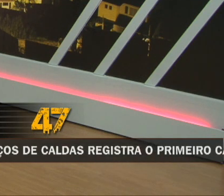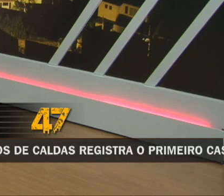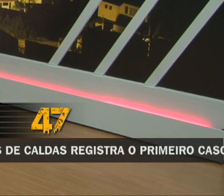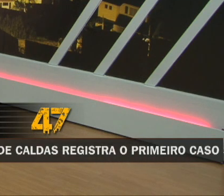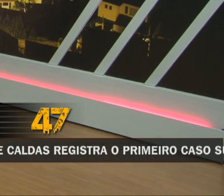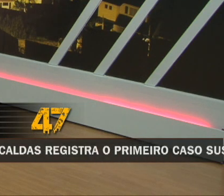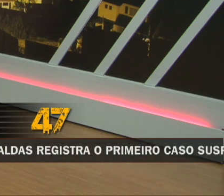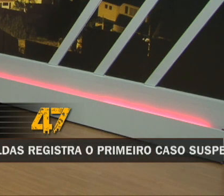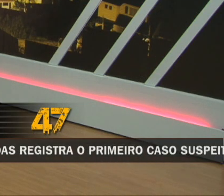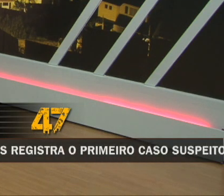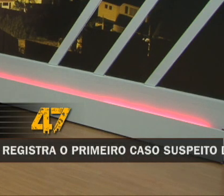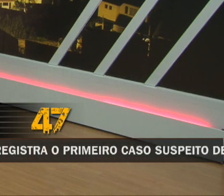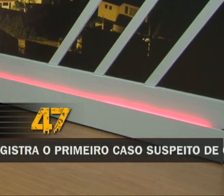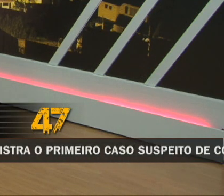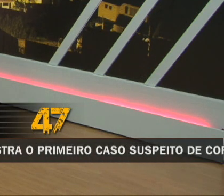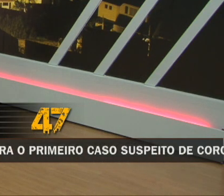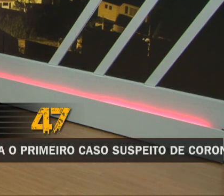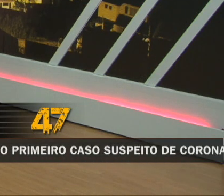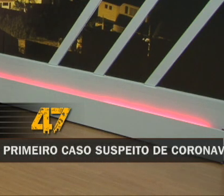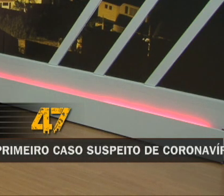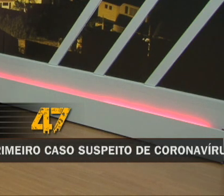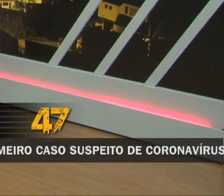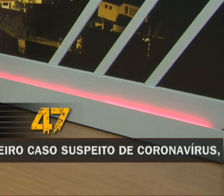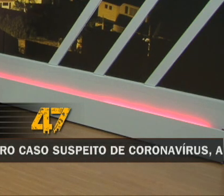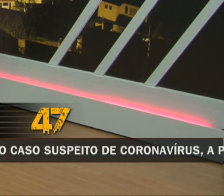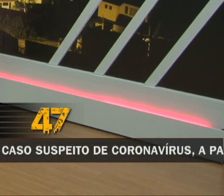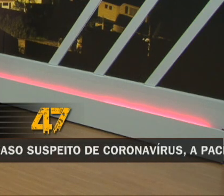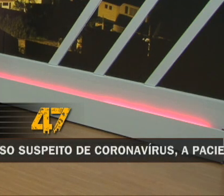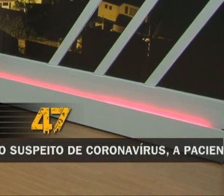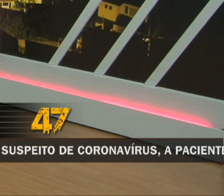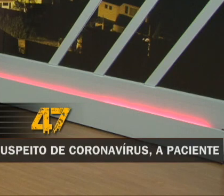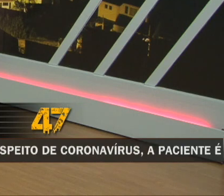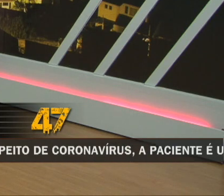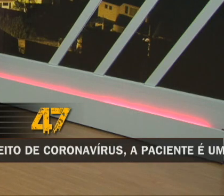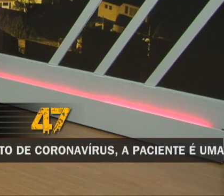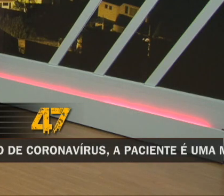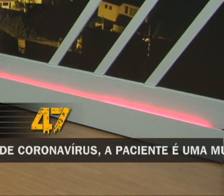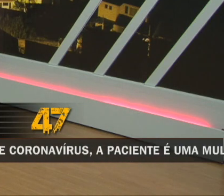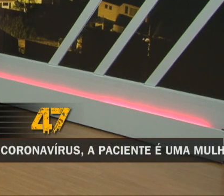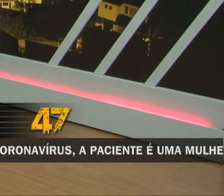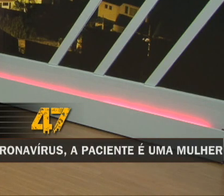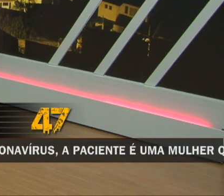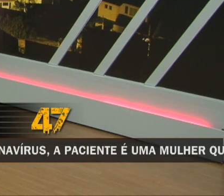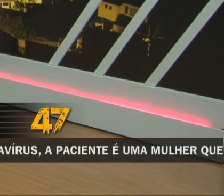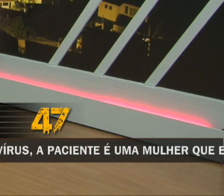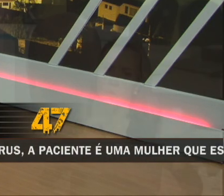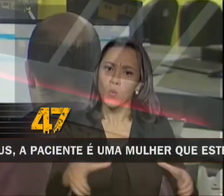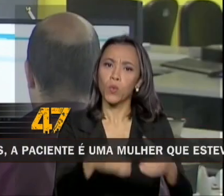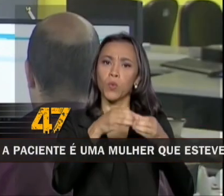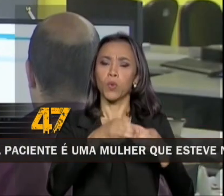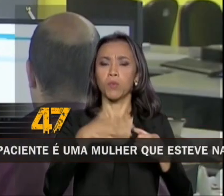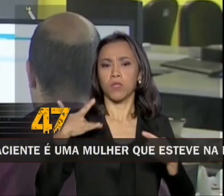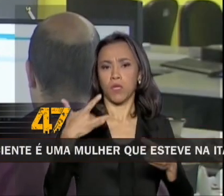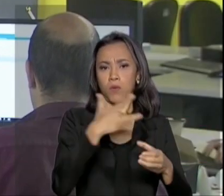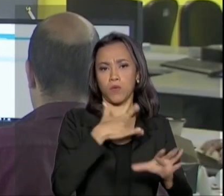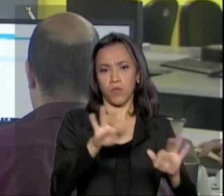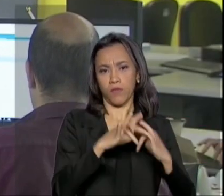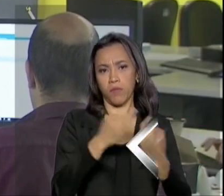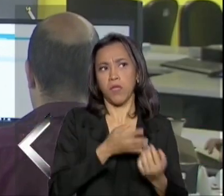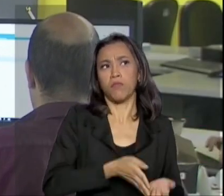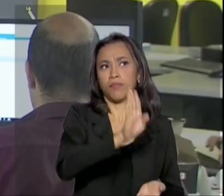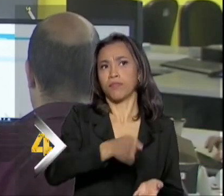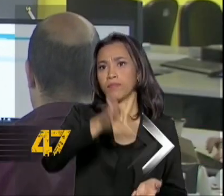repórteres alessandra lago e mariana jungmann chegam com outras informações falar a ideia é